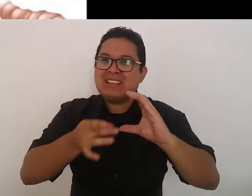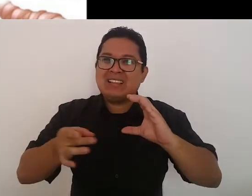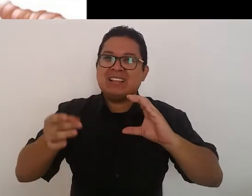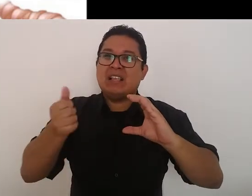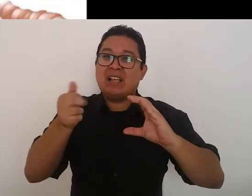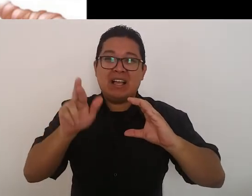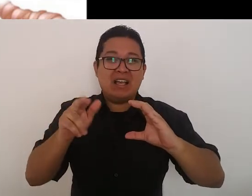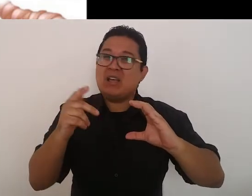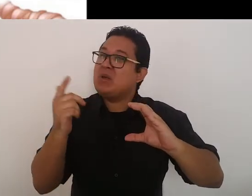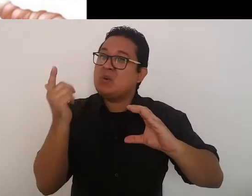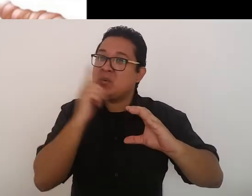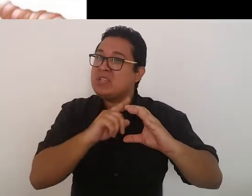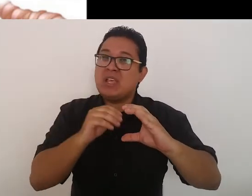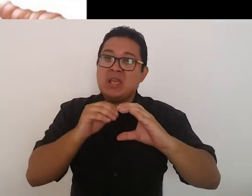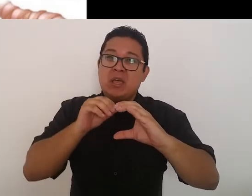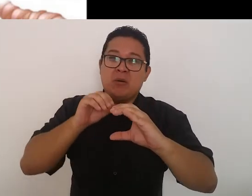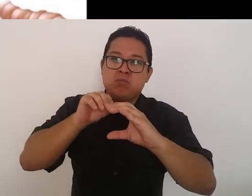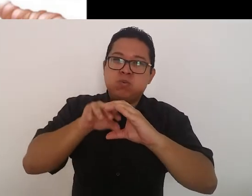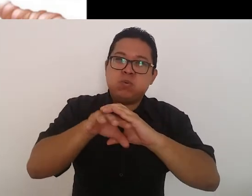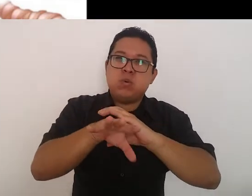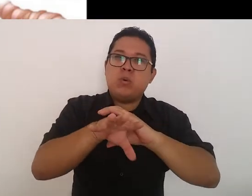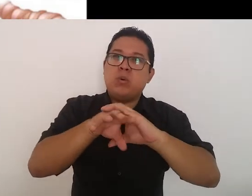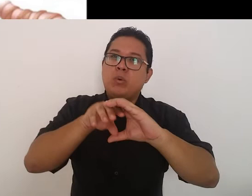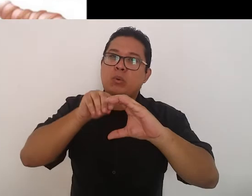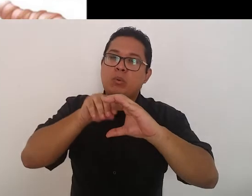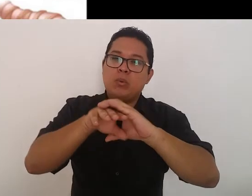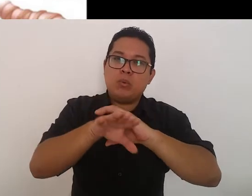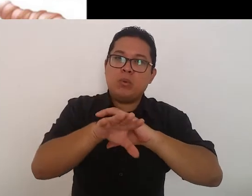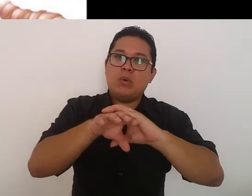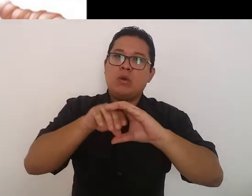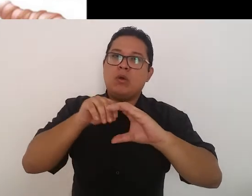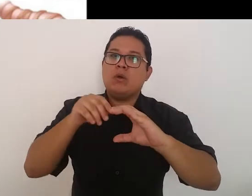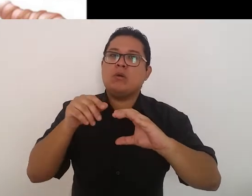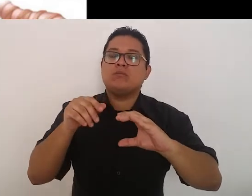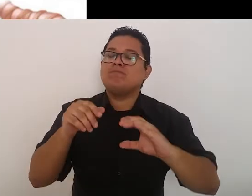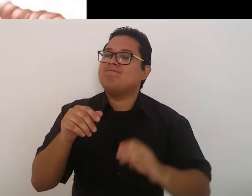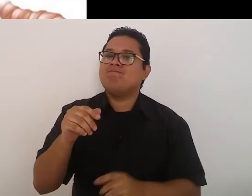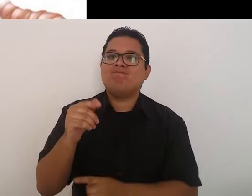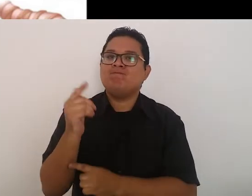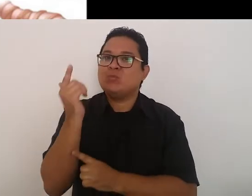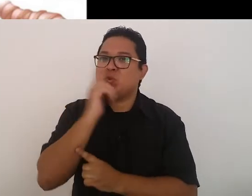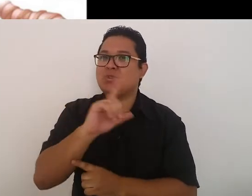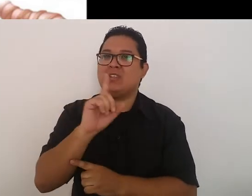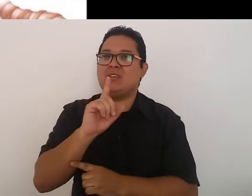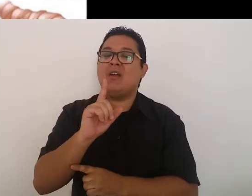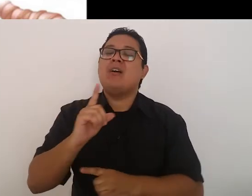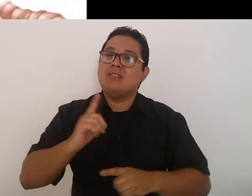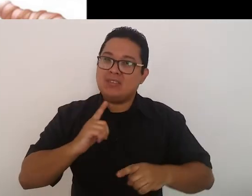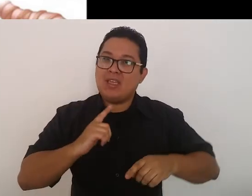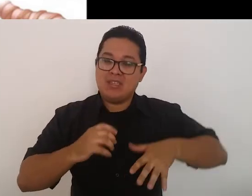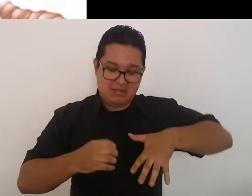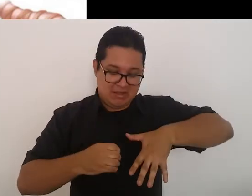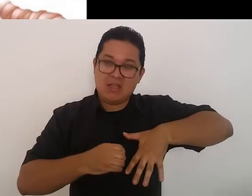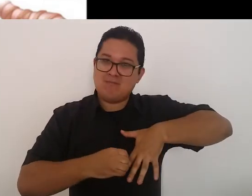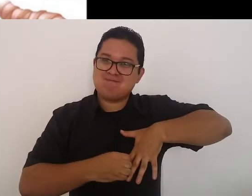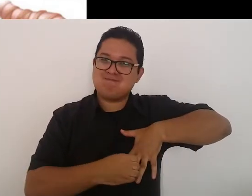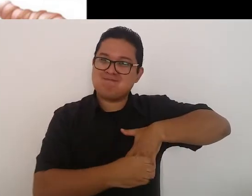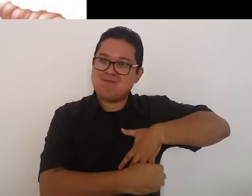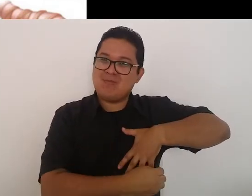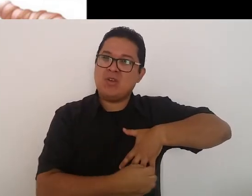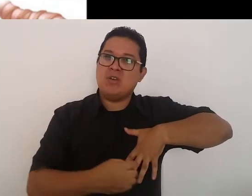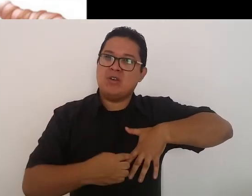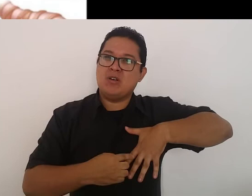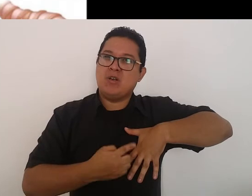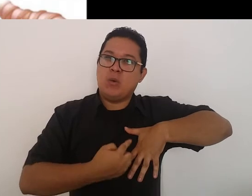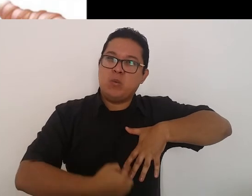o ar, o oxigênio se perfundir para o sangue. A gente chama isso de hematose. Vai prejudicando a hematose e a